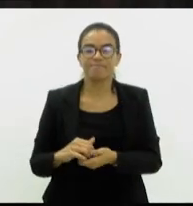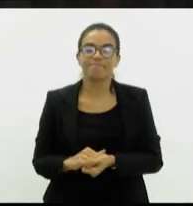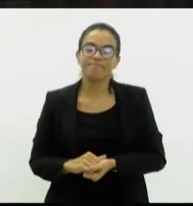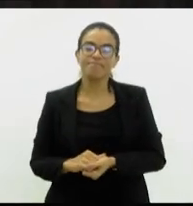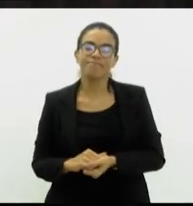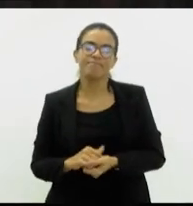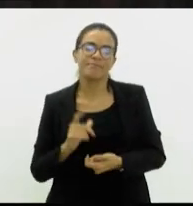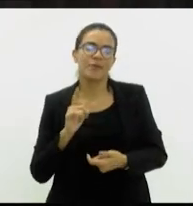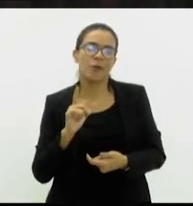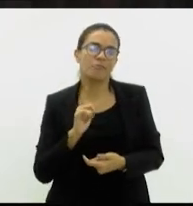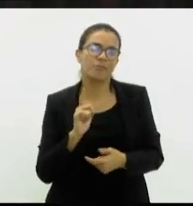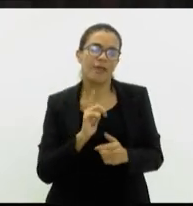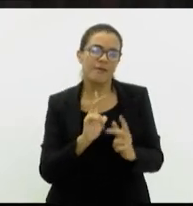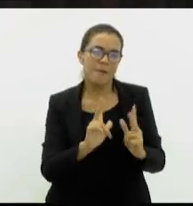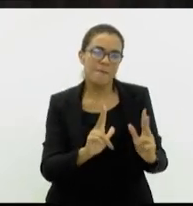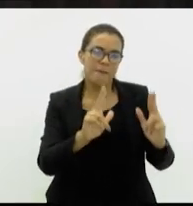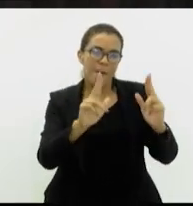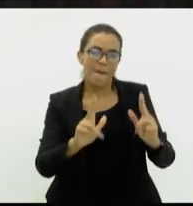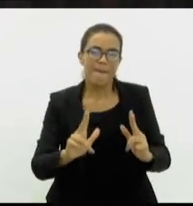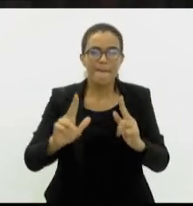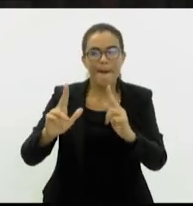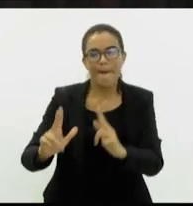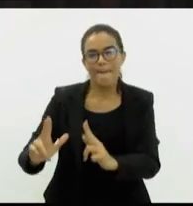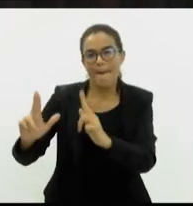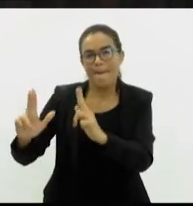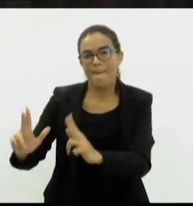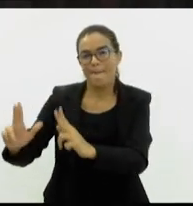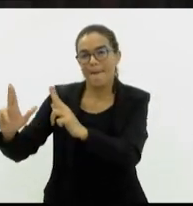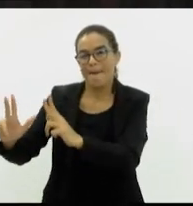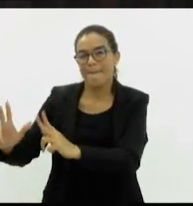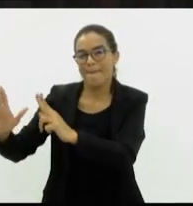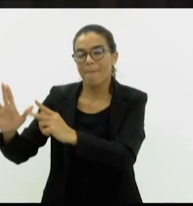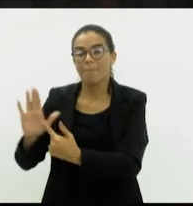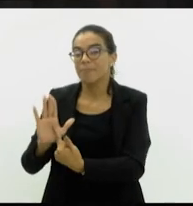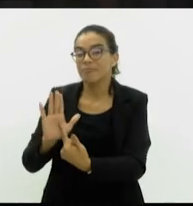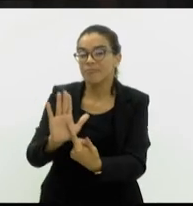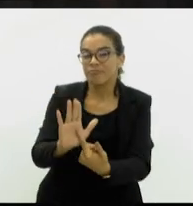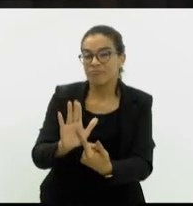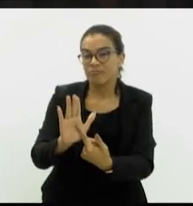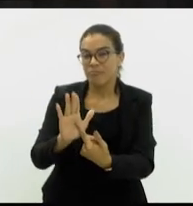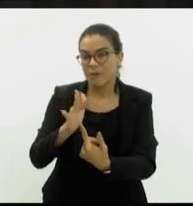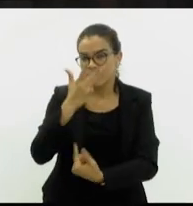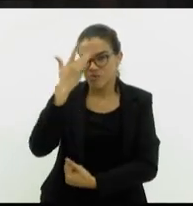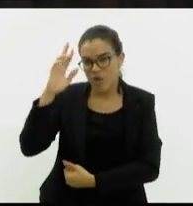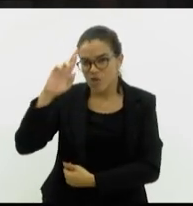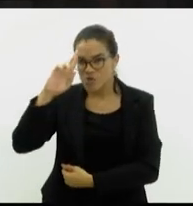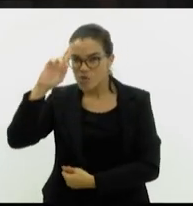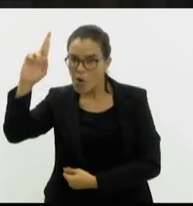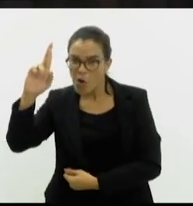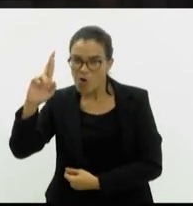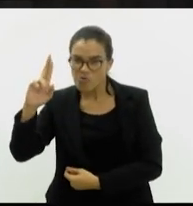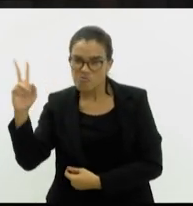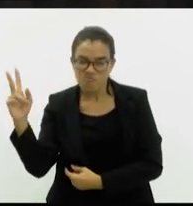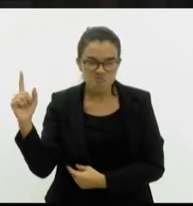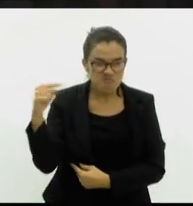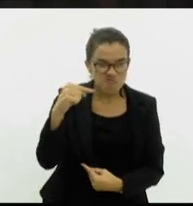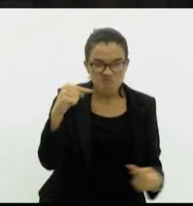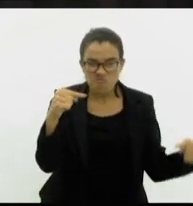episódios mostram desta novela que os coronéis quando brigam entre